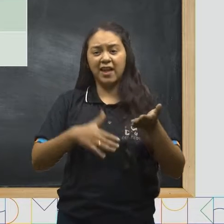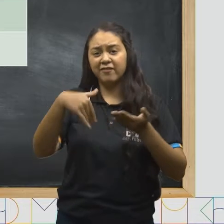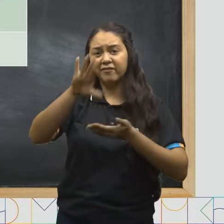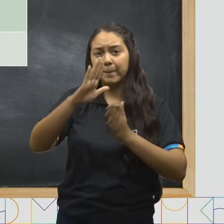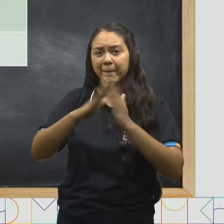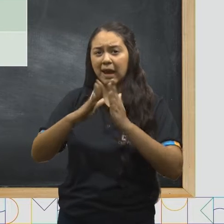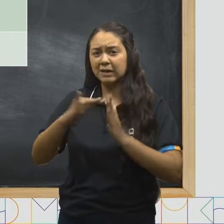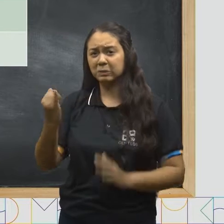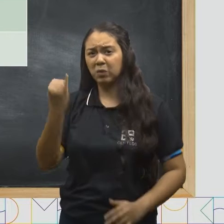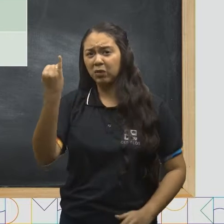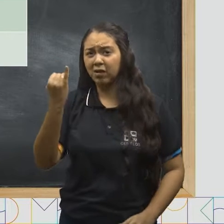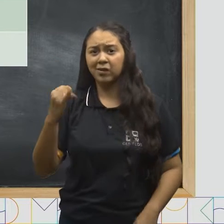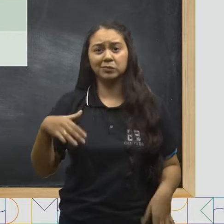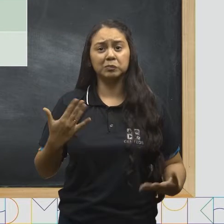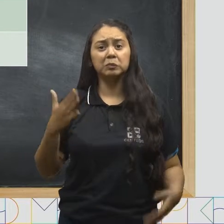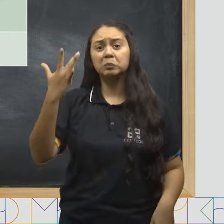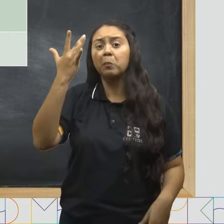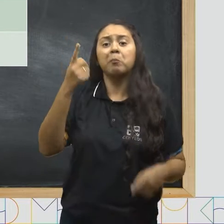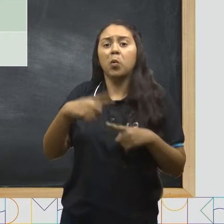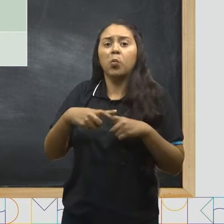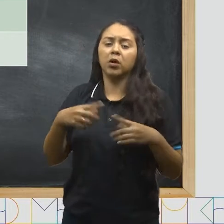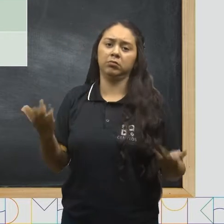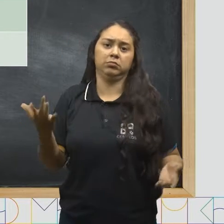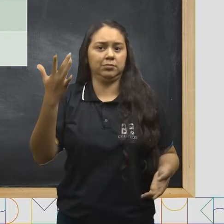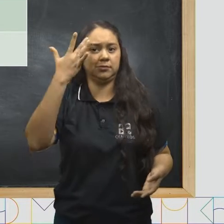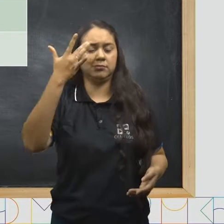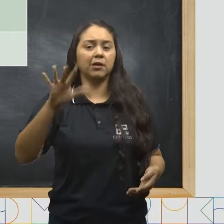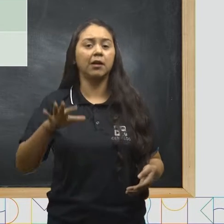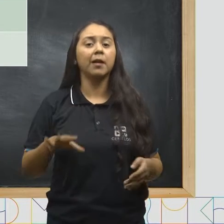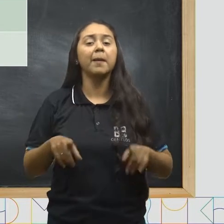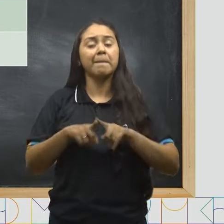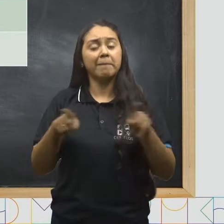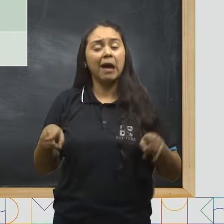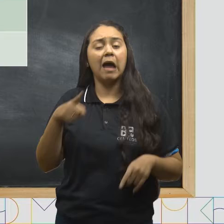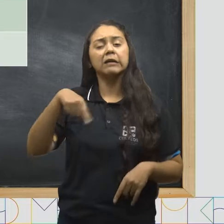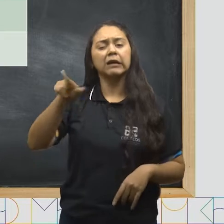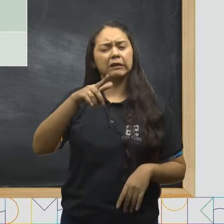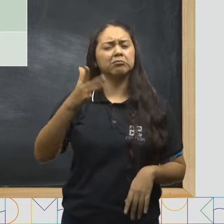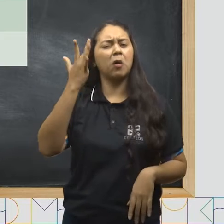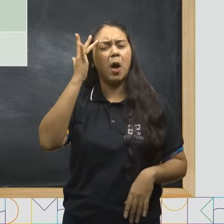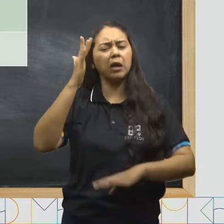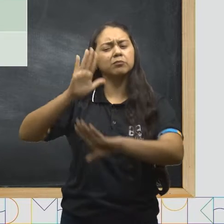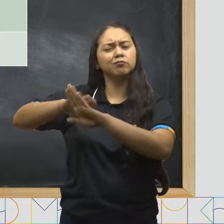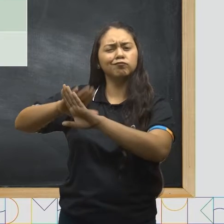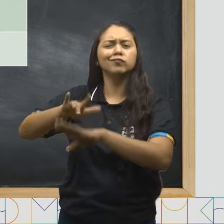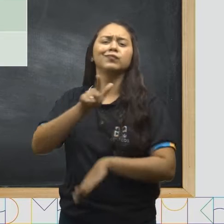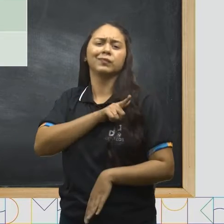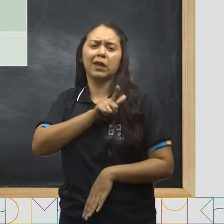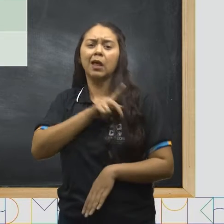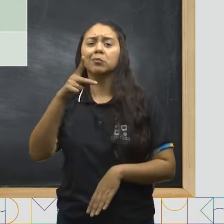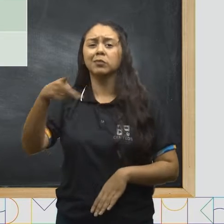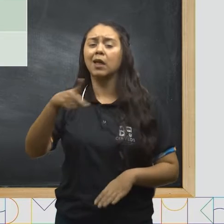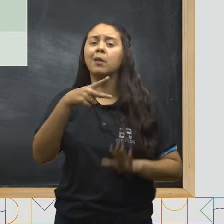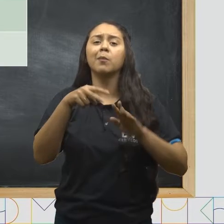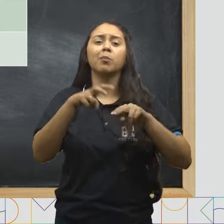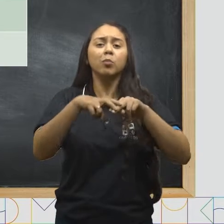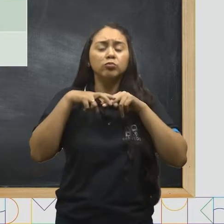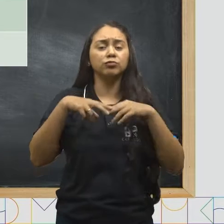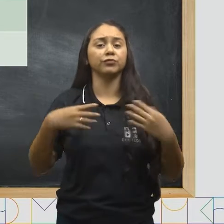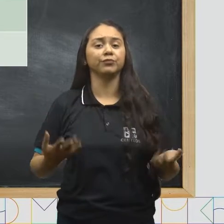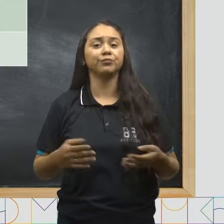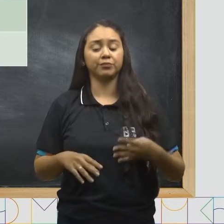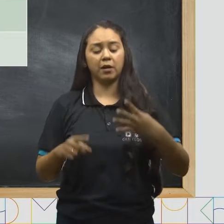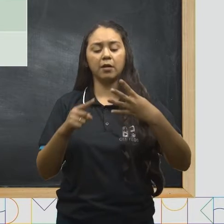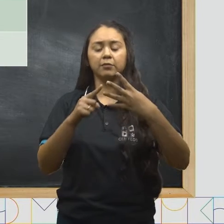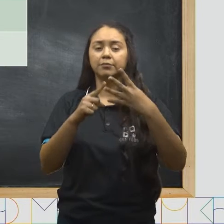seja importante. Não sabemos o motivo até agora, mas eles devem ter suas razões.